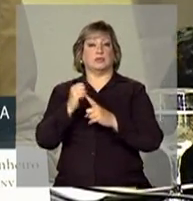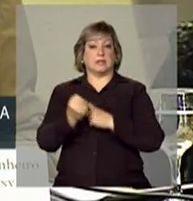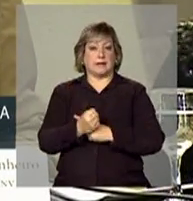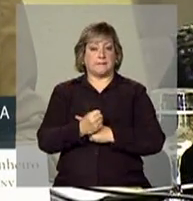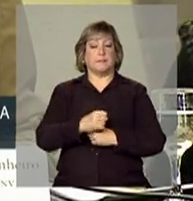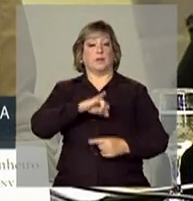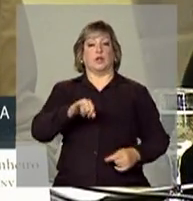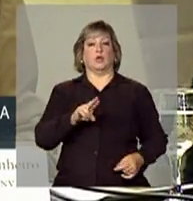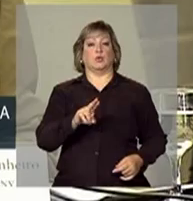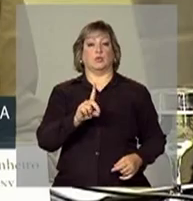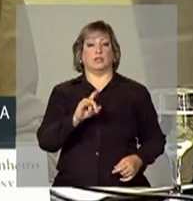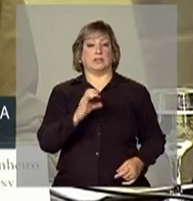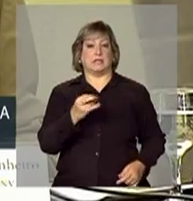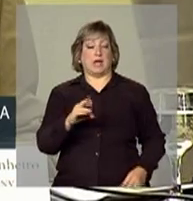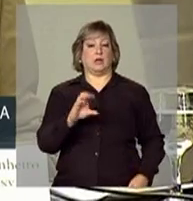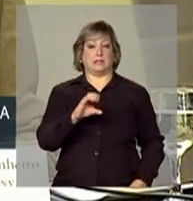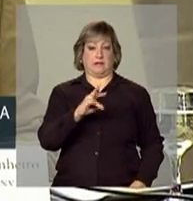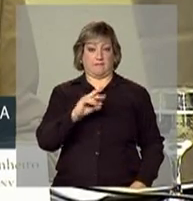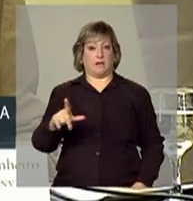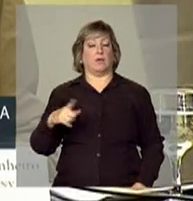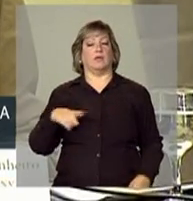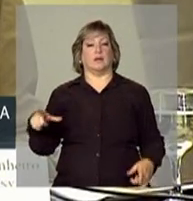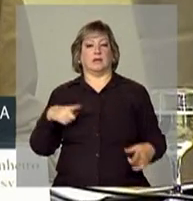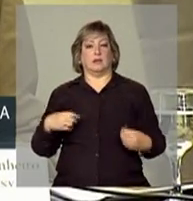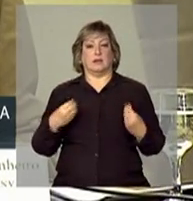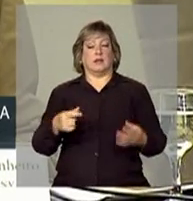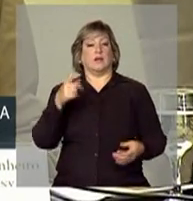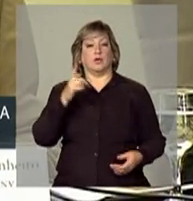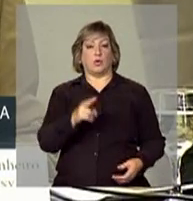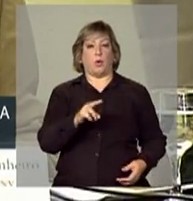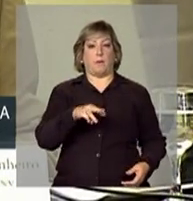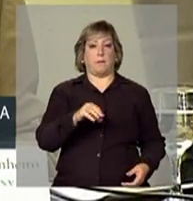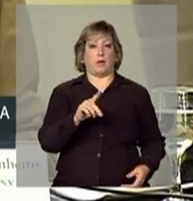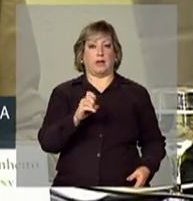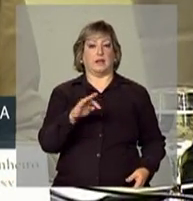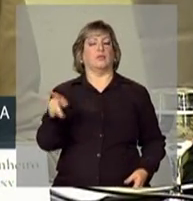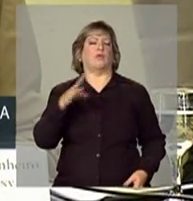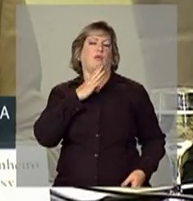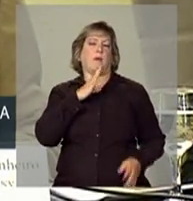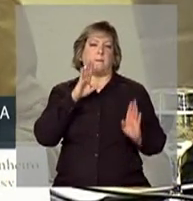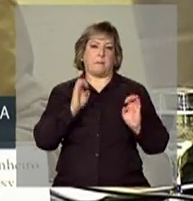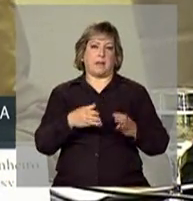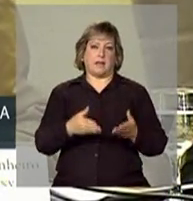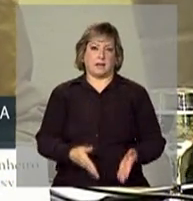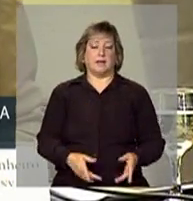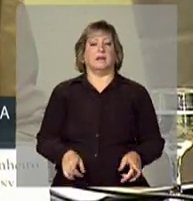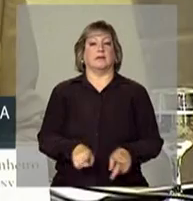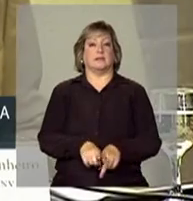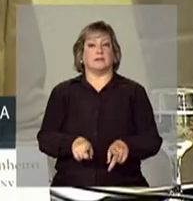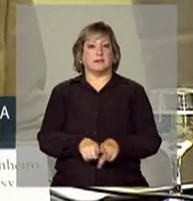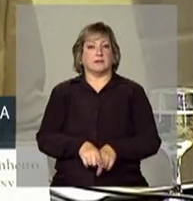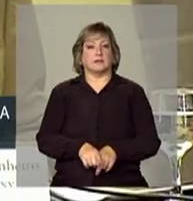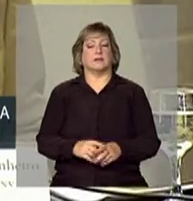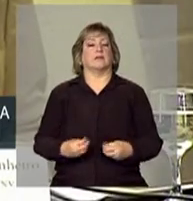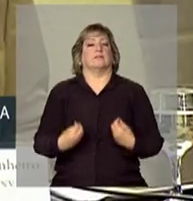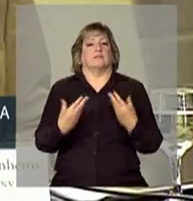Judiciário Civil se prestou, o doutor Modesto Silveira conhece muito bem isso, se prestou a uma subjugação voluntária à institucionalidade